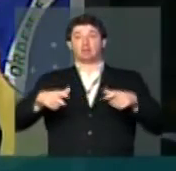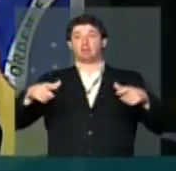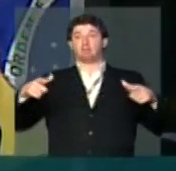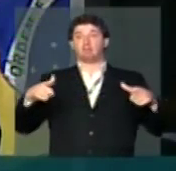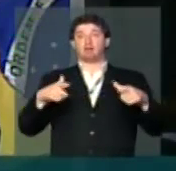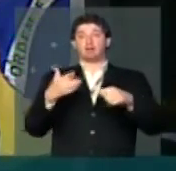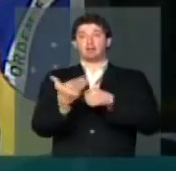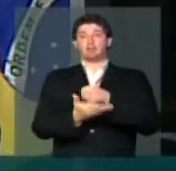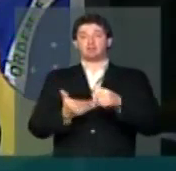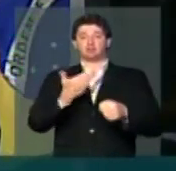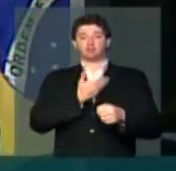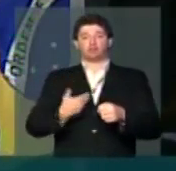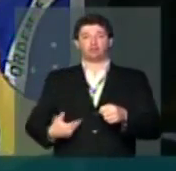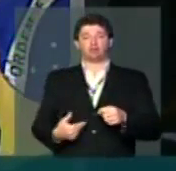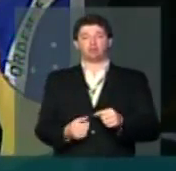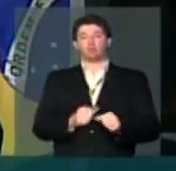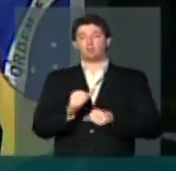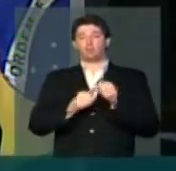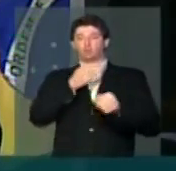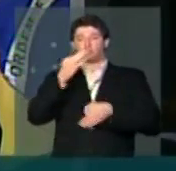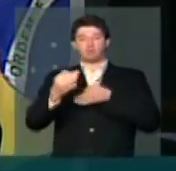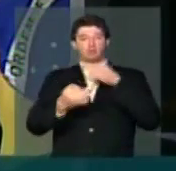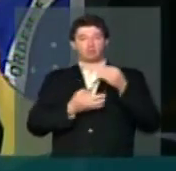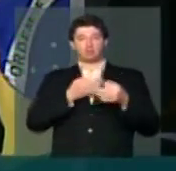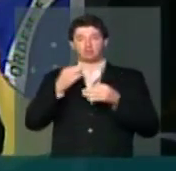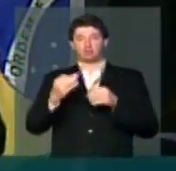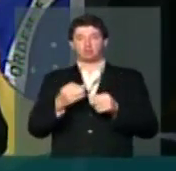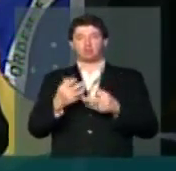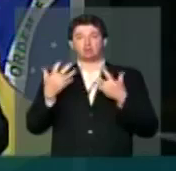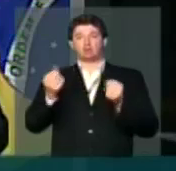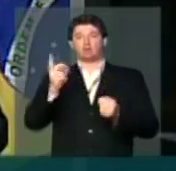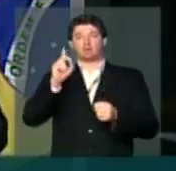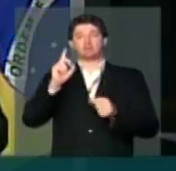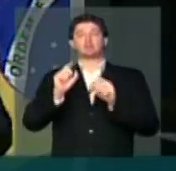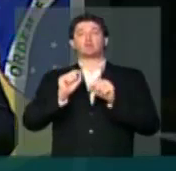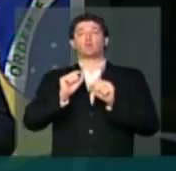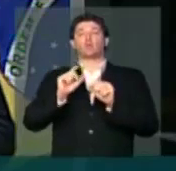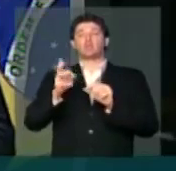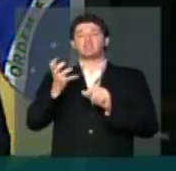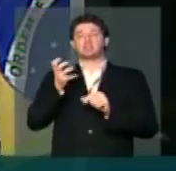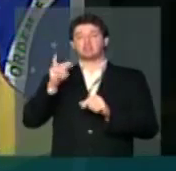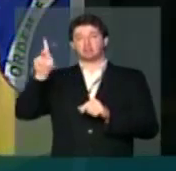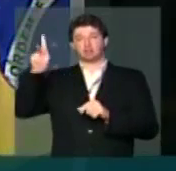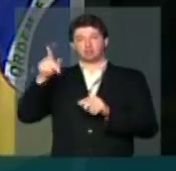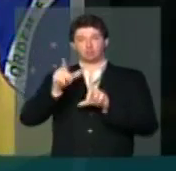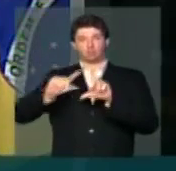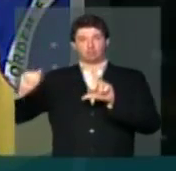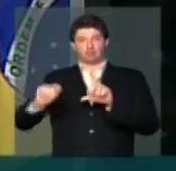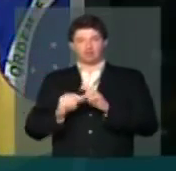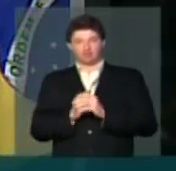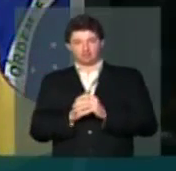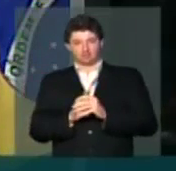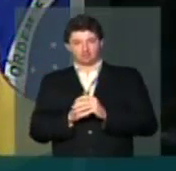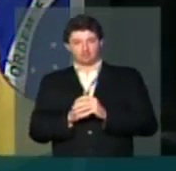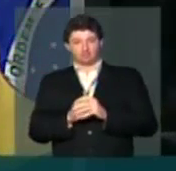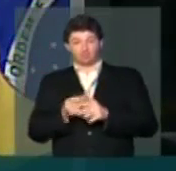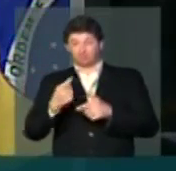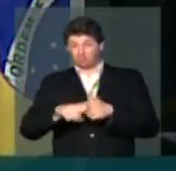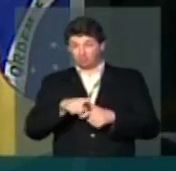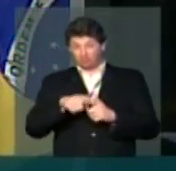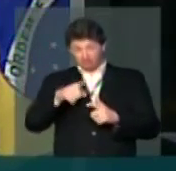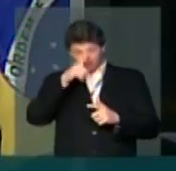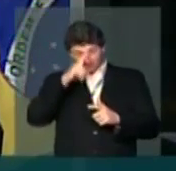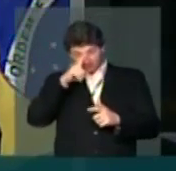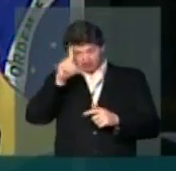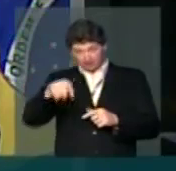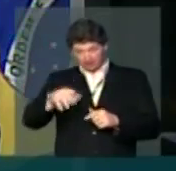federal dança conforme a música e não mais aceita o alinhamento automático. A crise é de